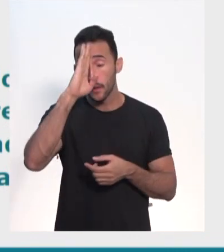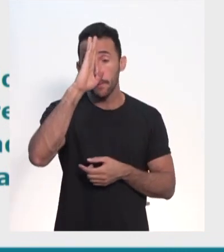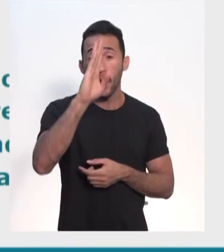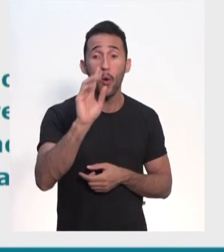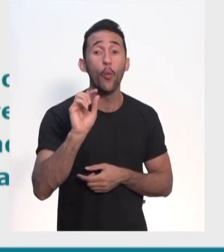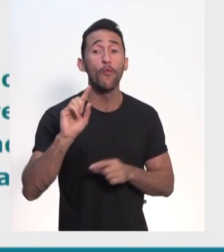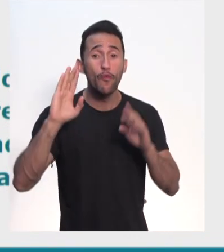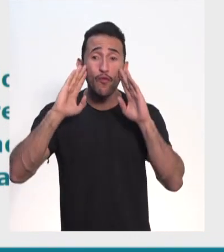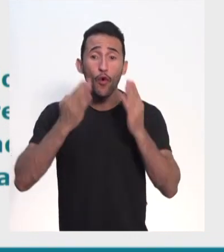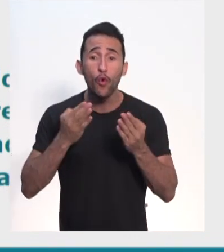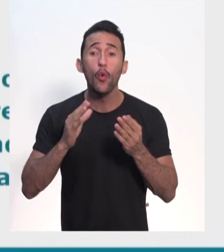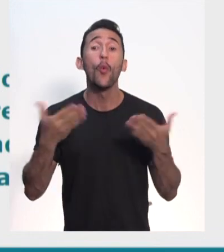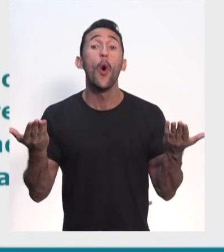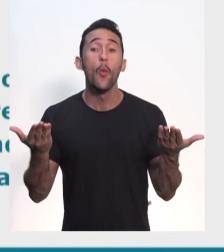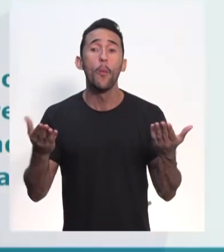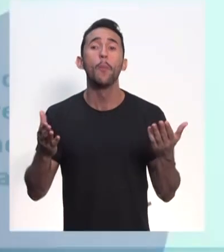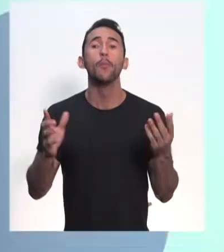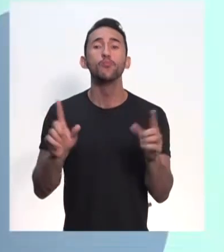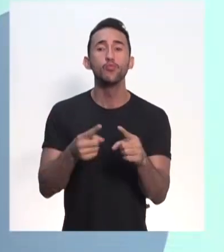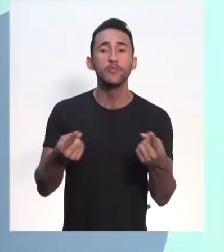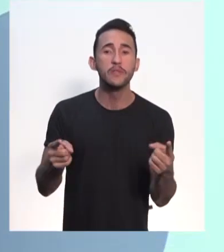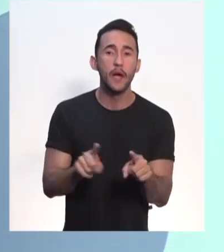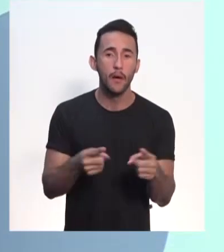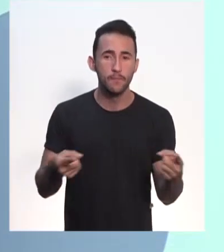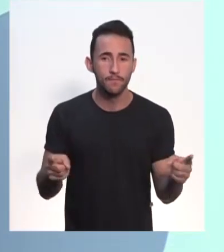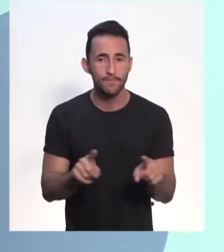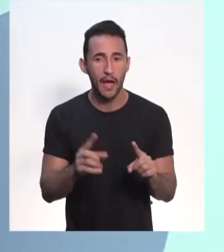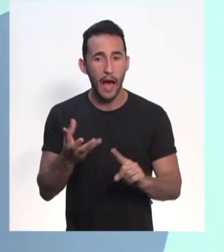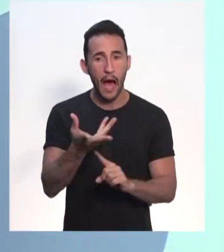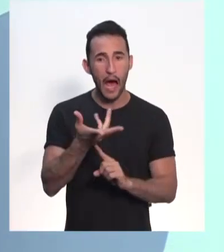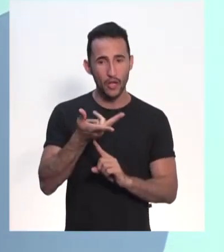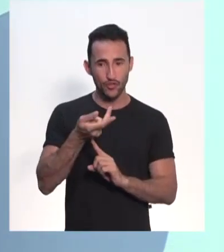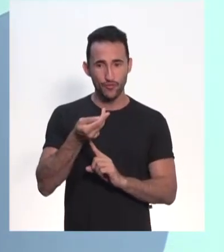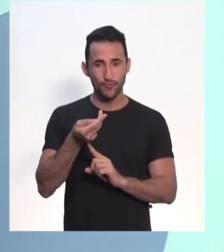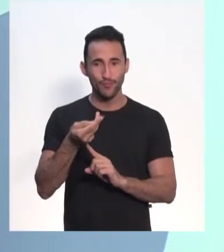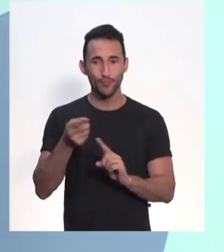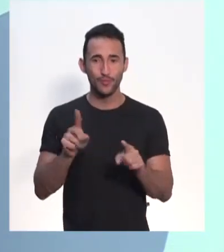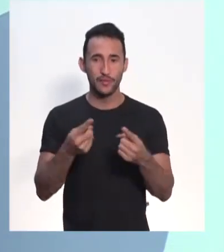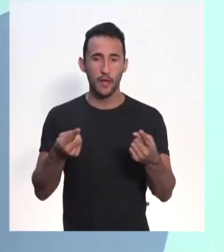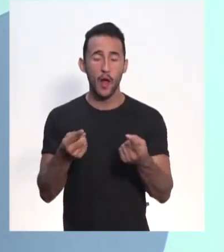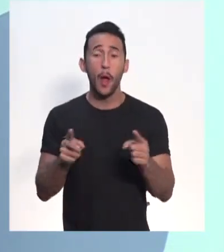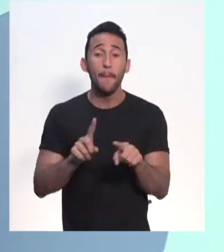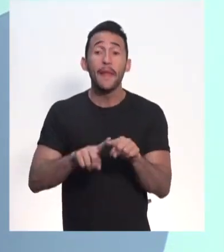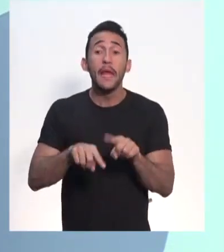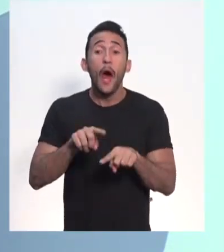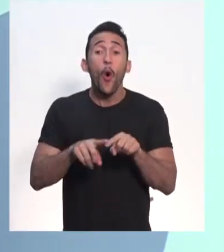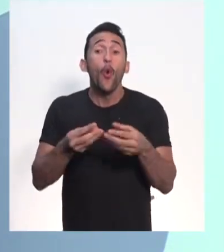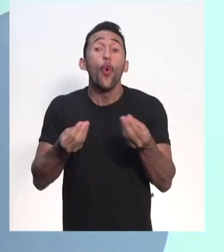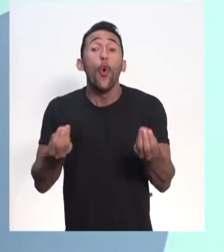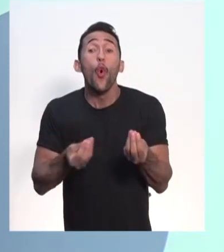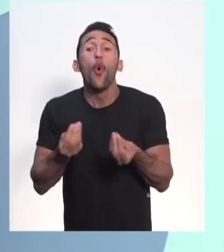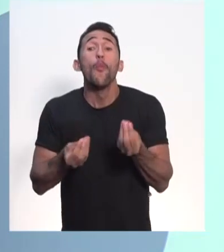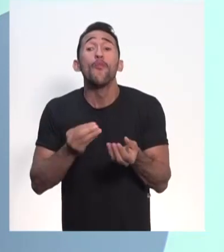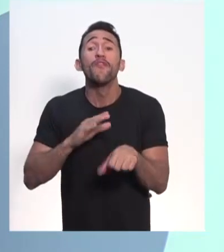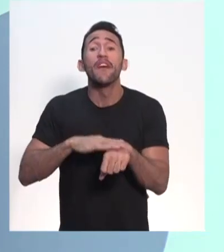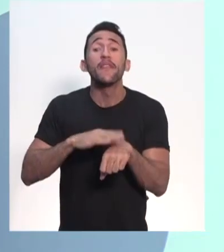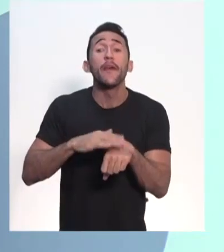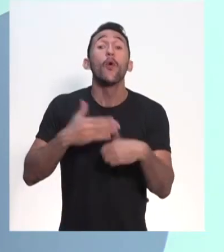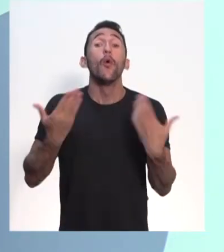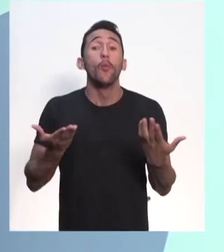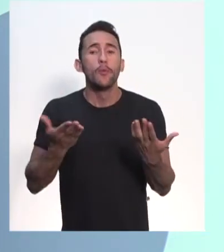fundamental e do ensino médio. Muitas vezes com os professores vão chegando ao longo